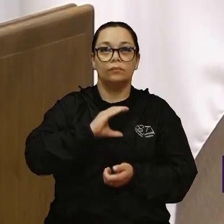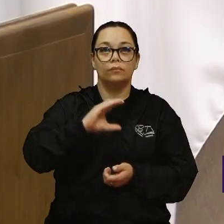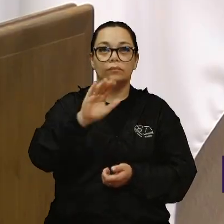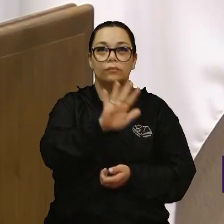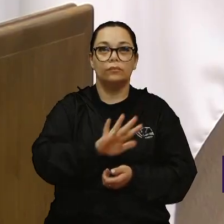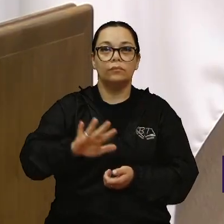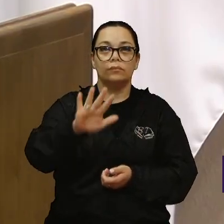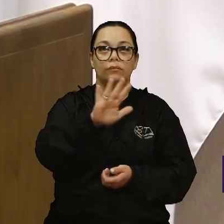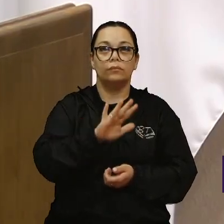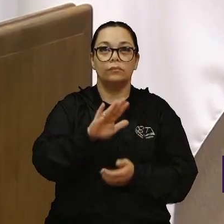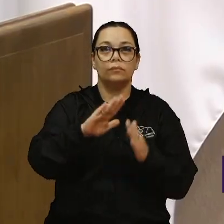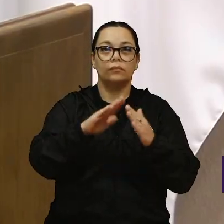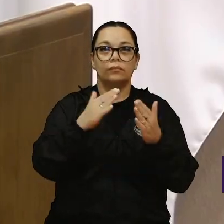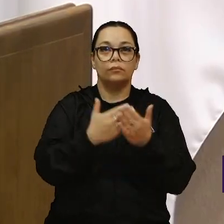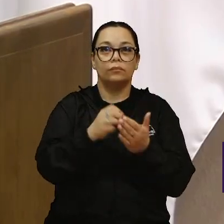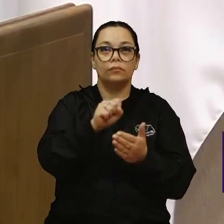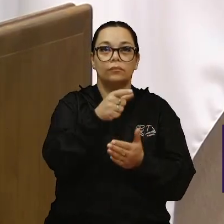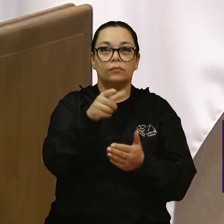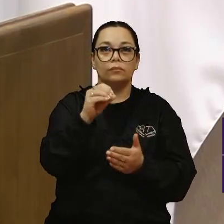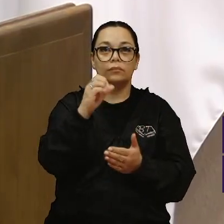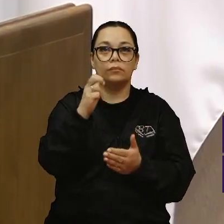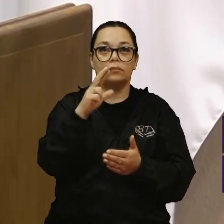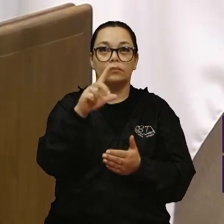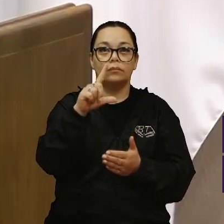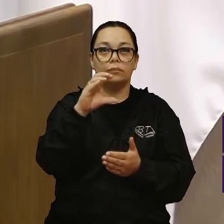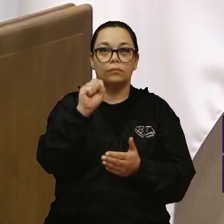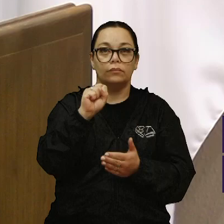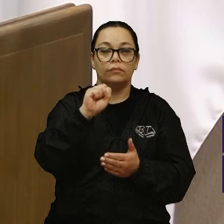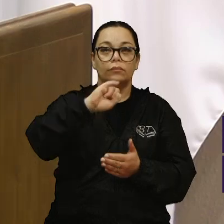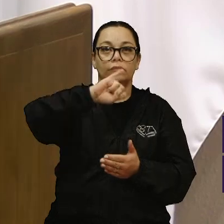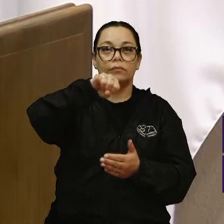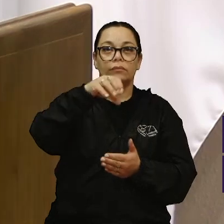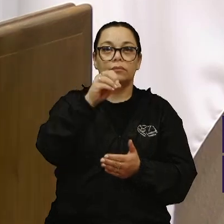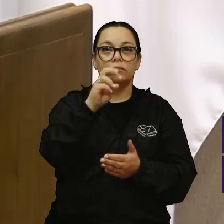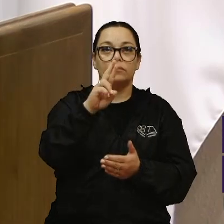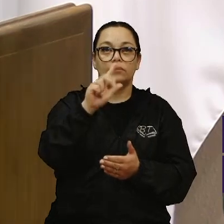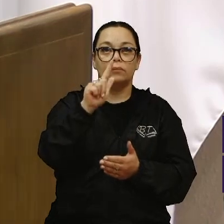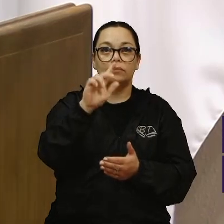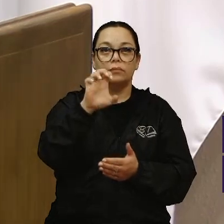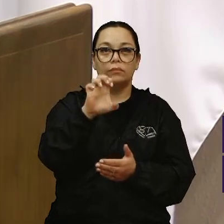Coordenador-geral do Colégio São Carlos, senhor Jorge de Godoy.